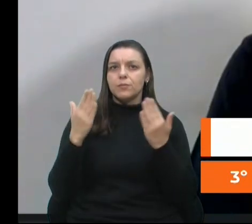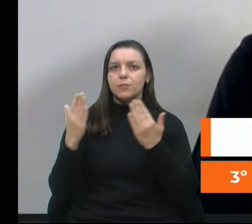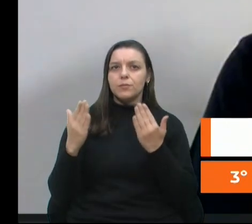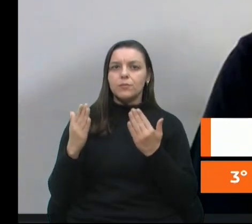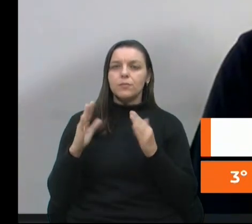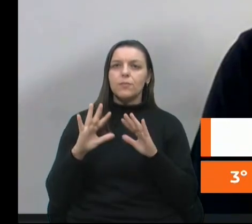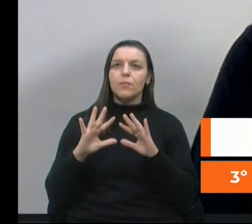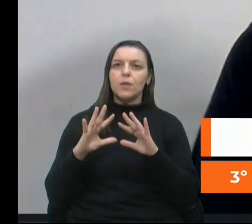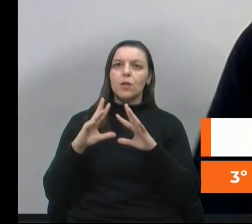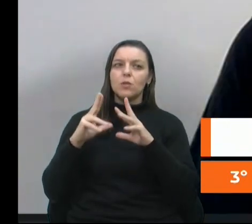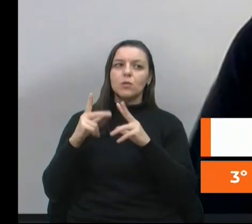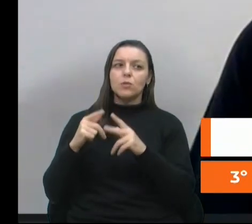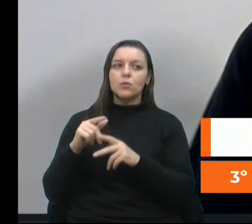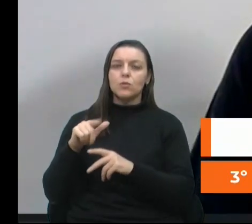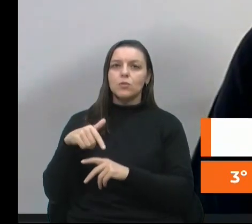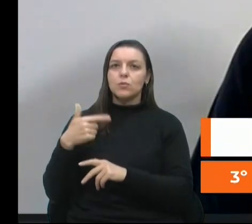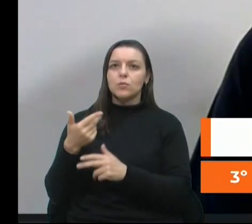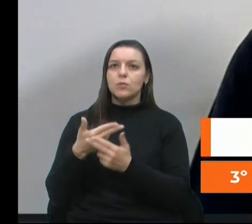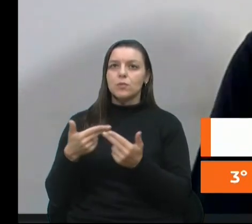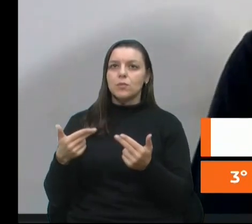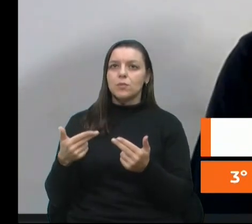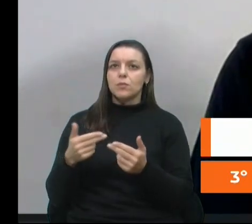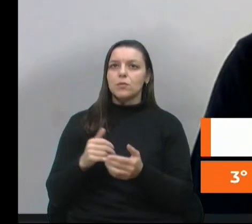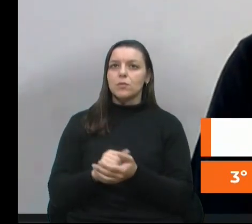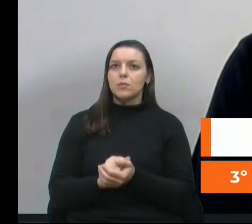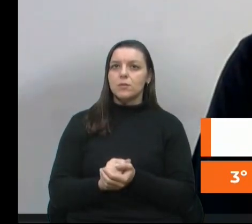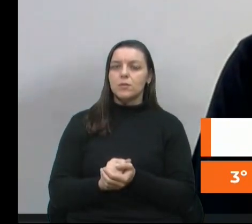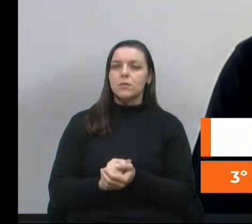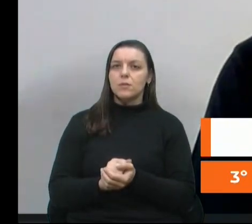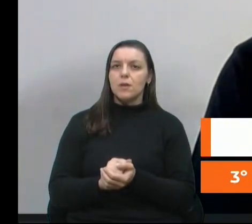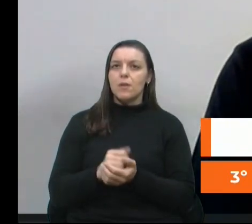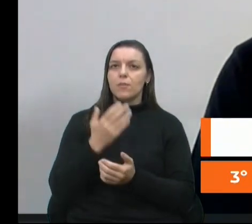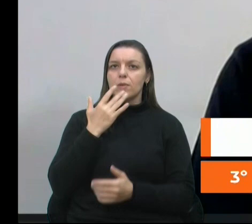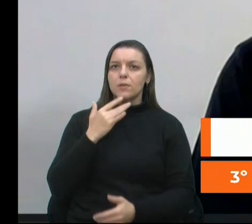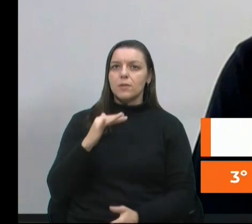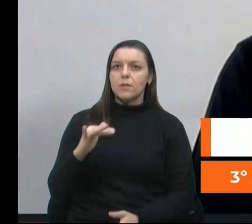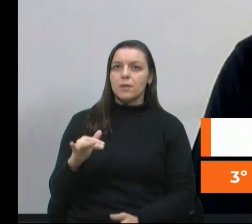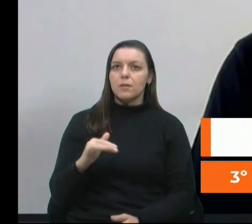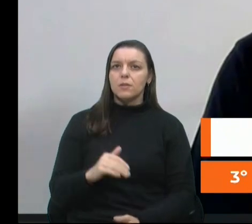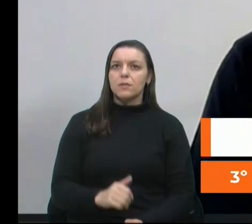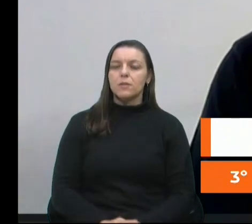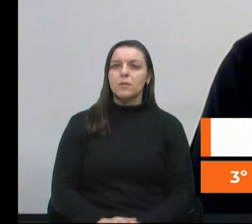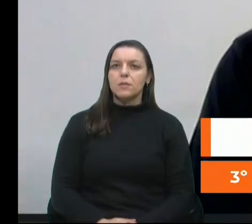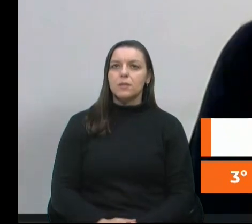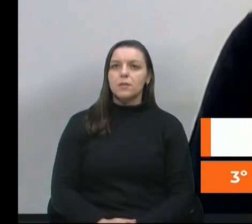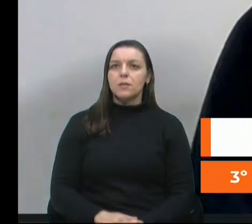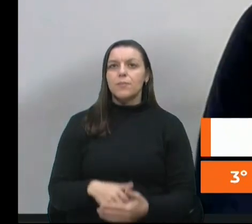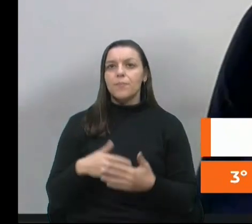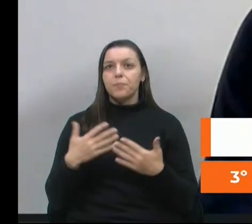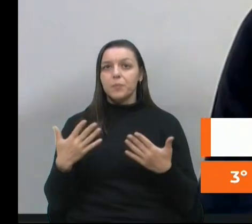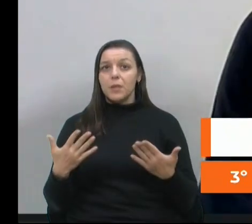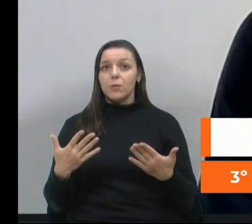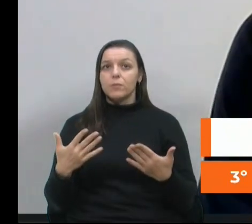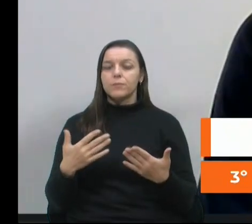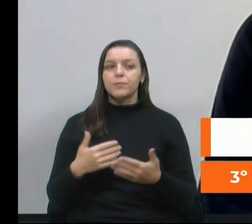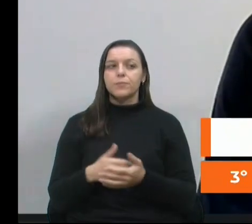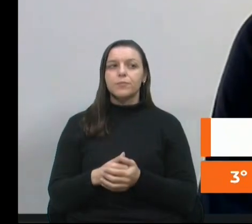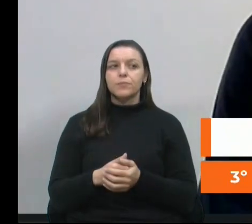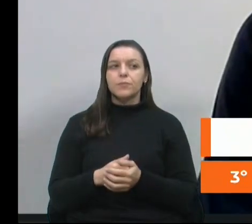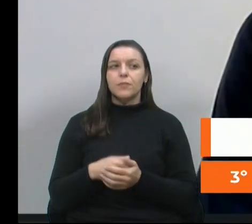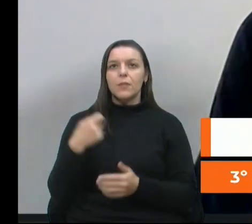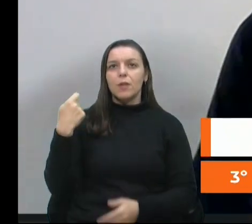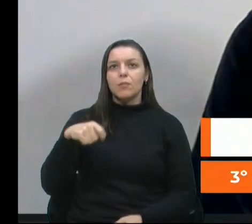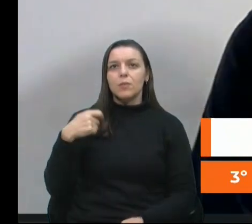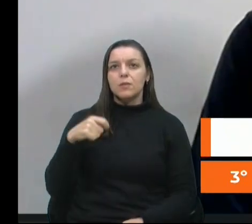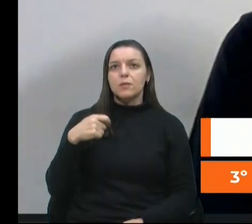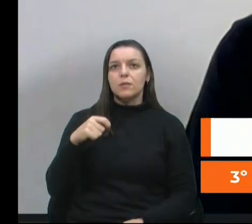o resto que faz parte real da vida daquela criança, daquele adolescente. Então, a necessidade